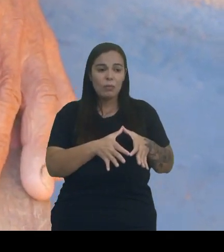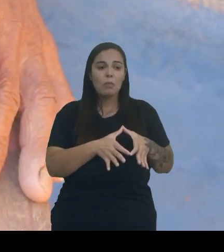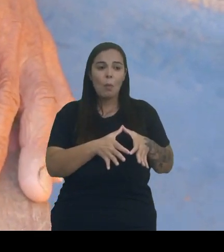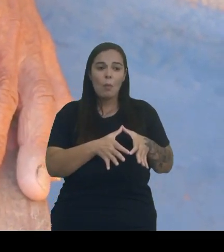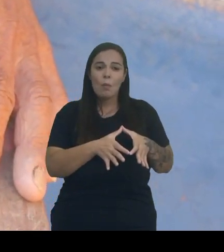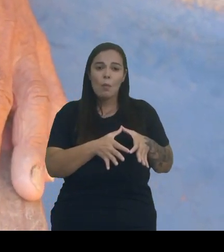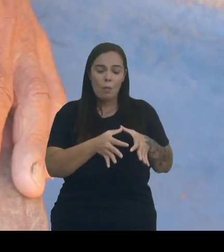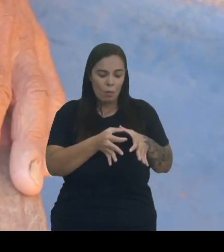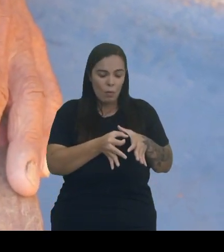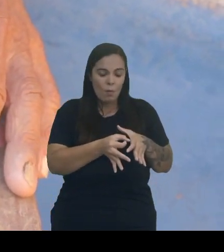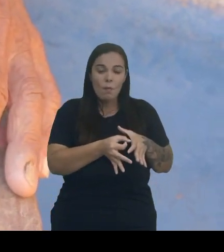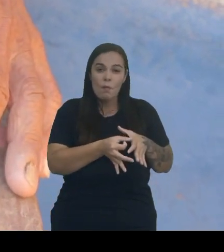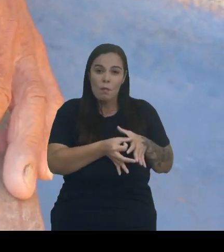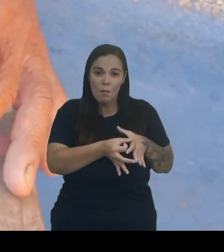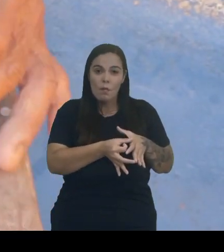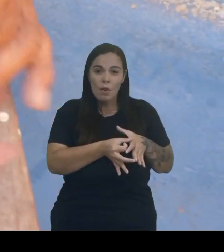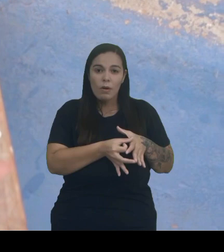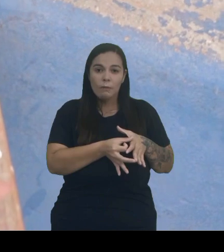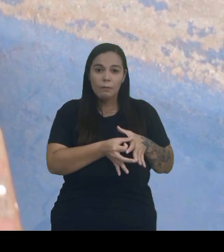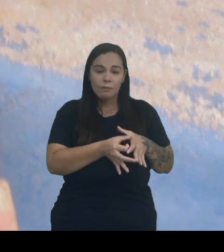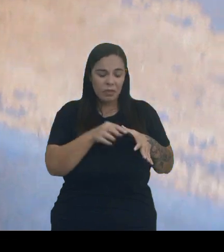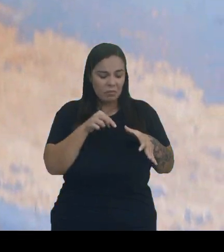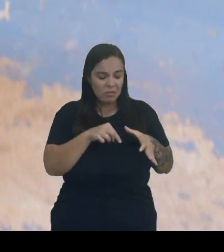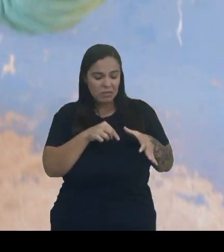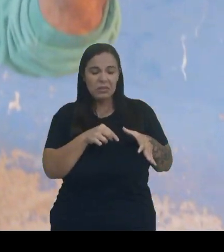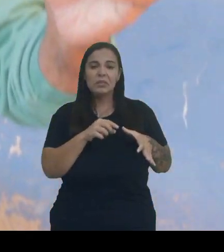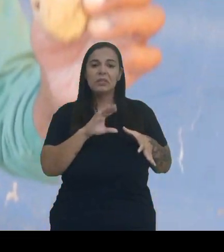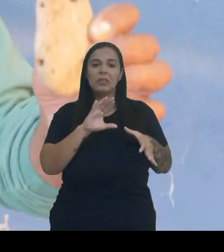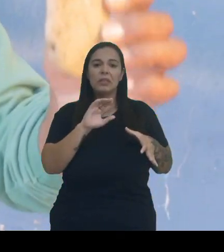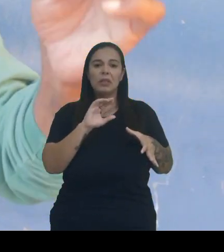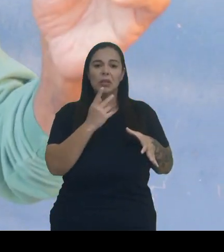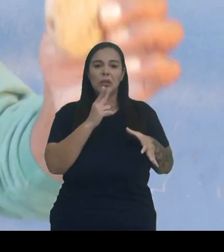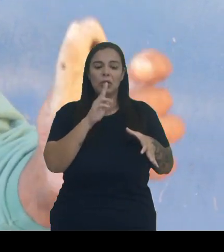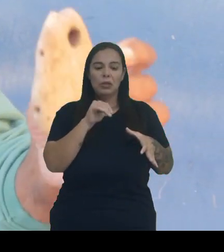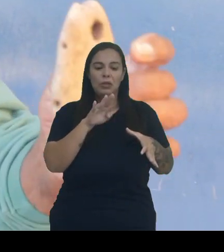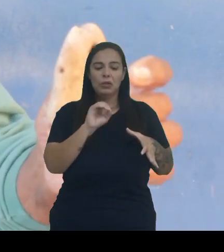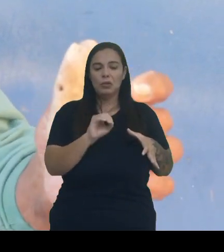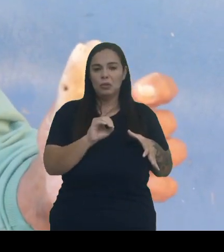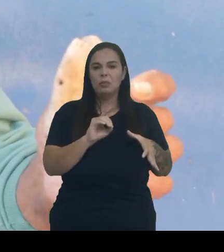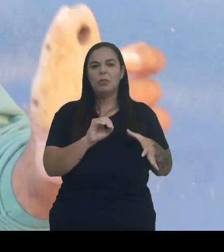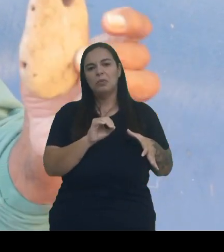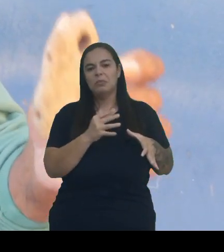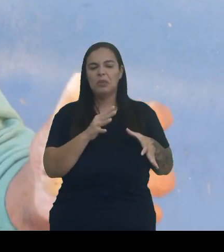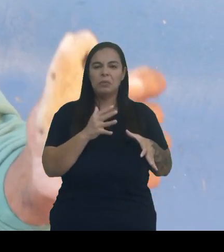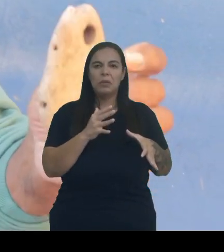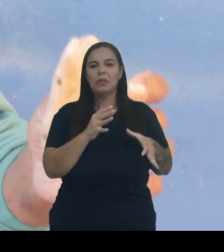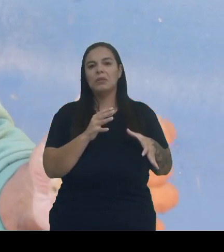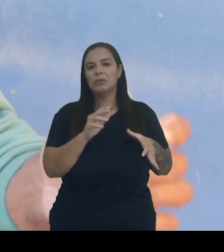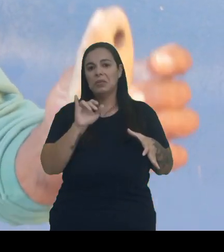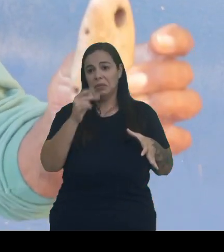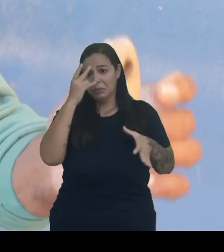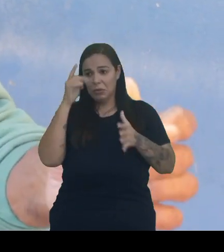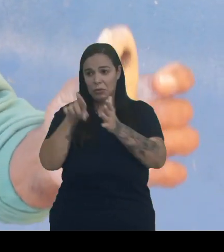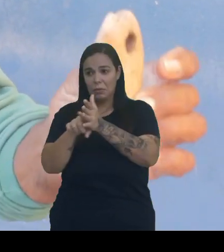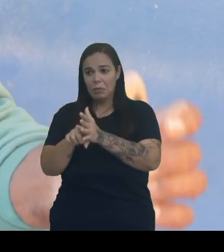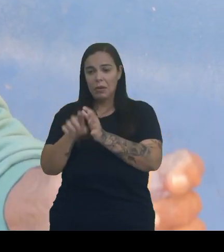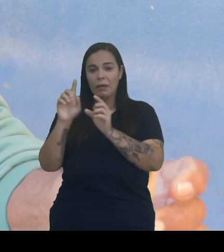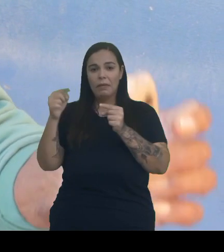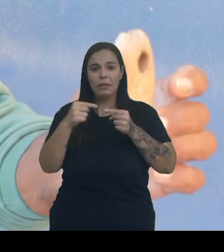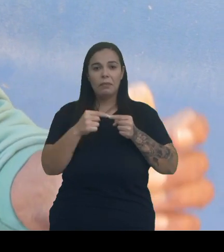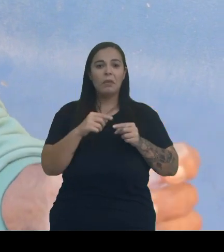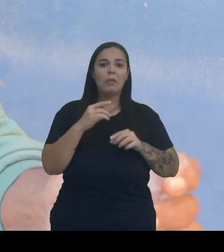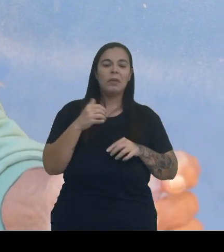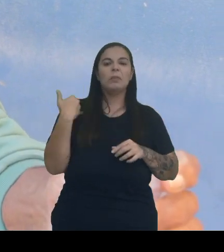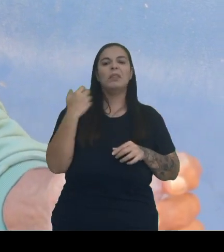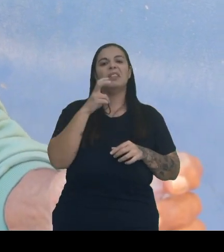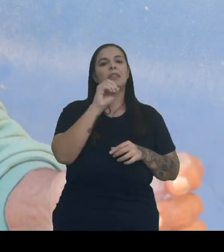mais fino, esse buraco dele. Esse chumbo aqui você pode ter certeza, pode chegar para a pessoa que conhece a antiguidade, ele tem uma faixa